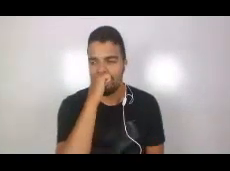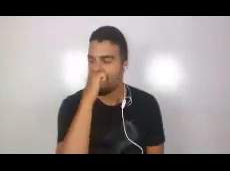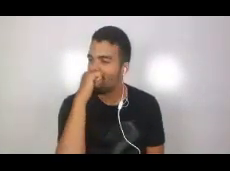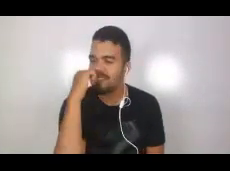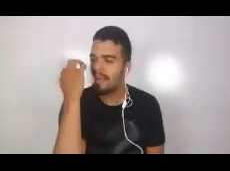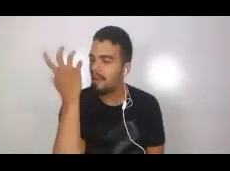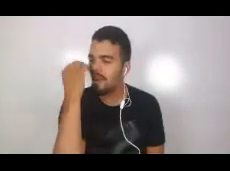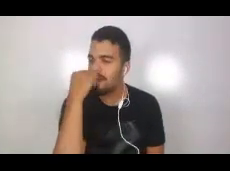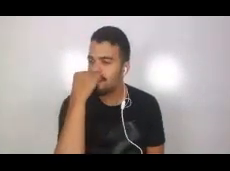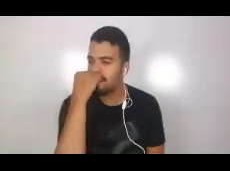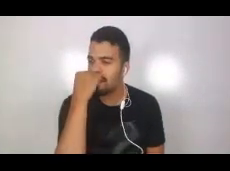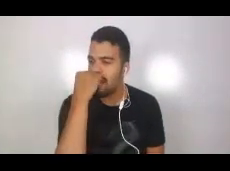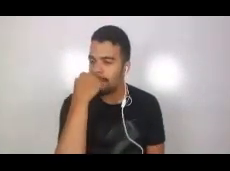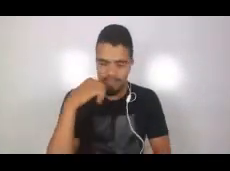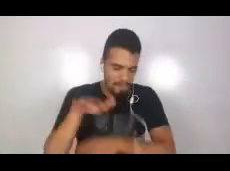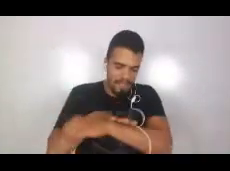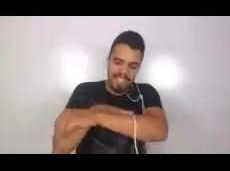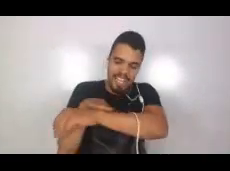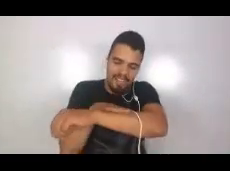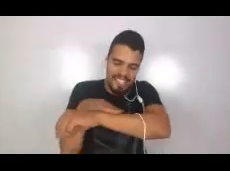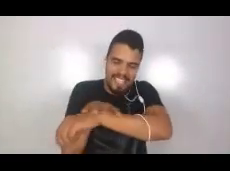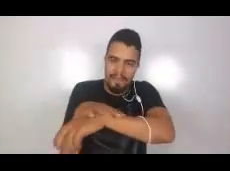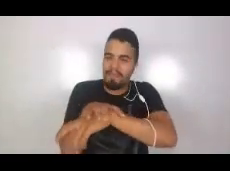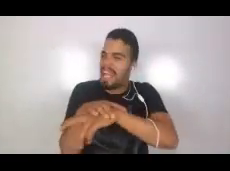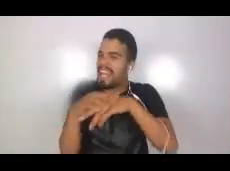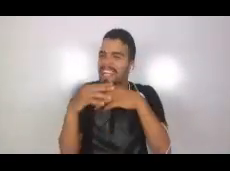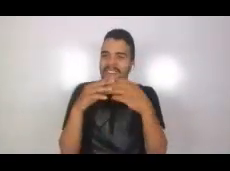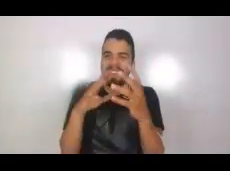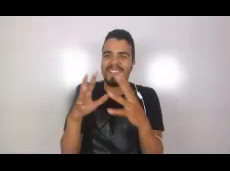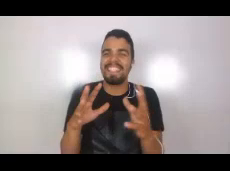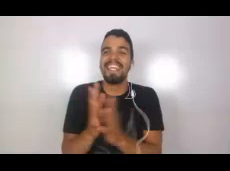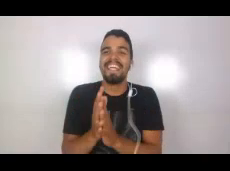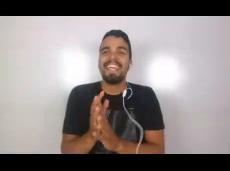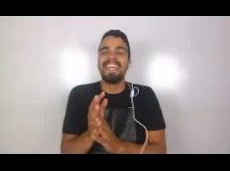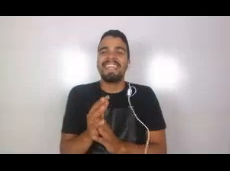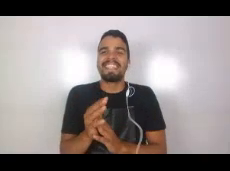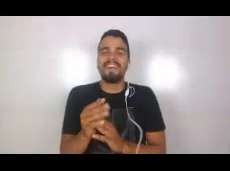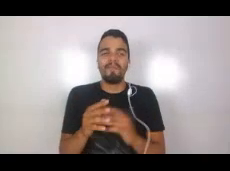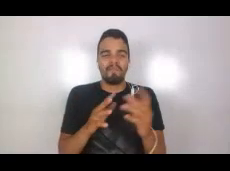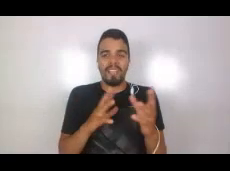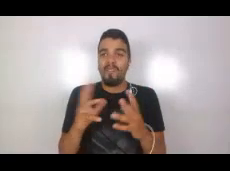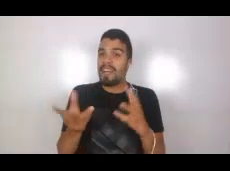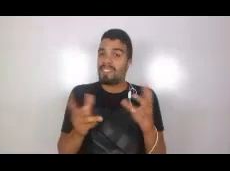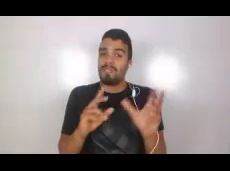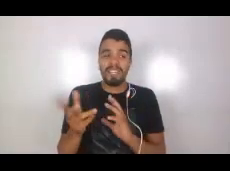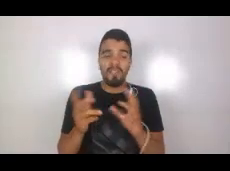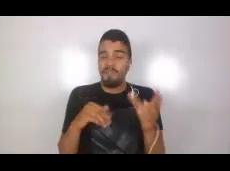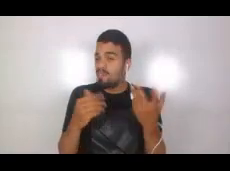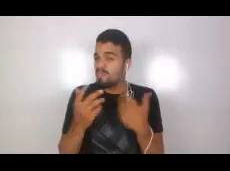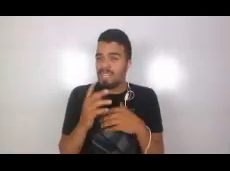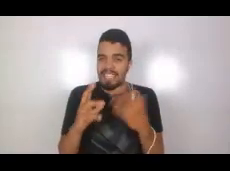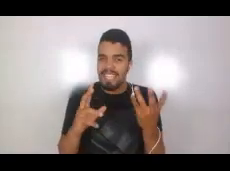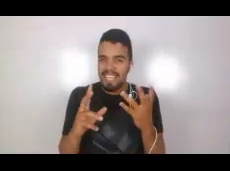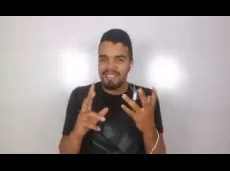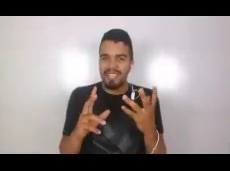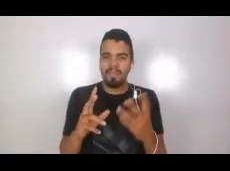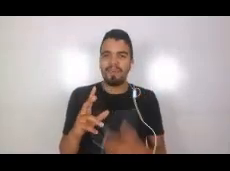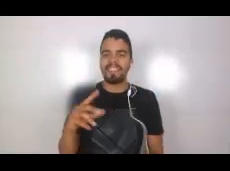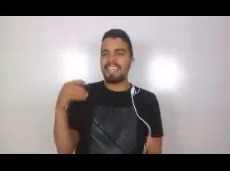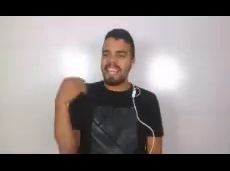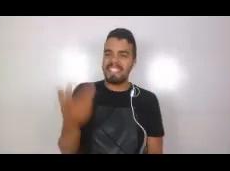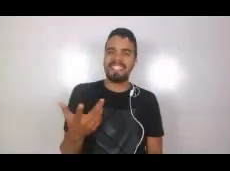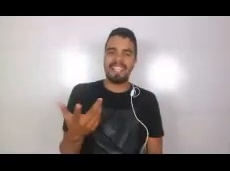por exemplo. Como é que eu vou dizer amarelo? A pessoa pode, sei lá, fazer na pele, alguma coisa assim. Então, com as cores já não funciona tanto,